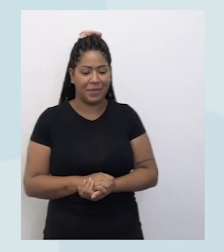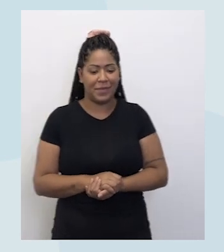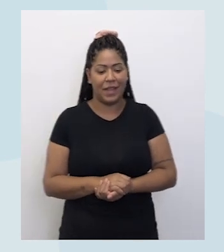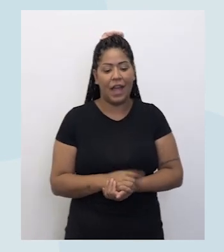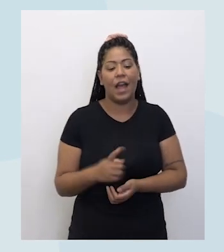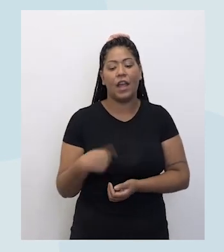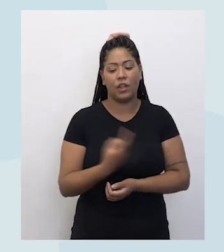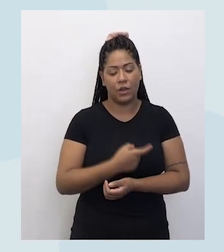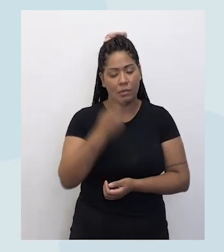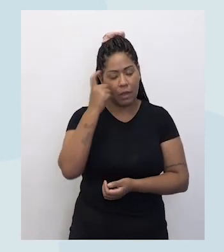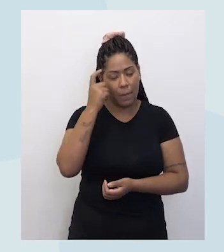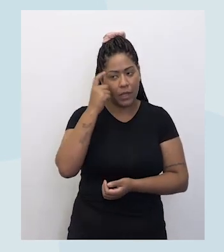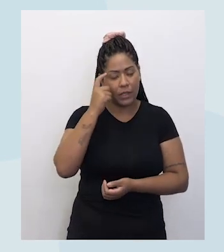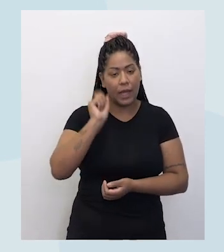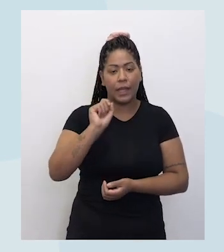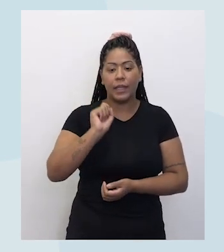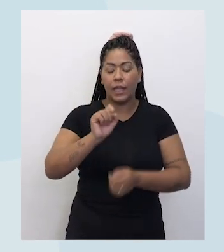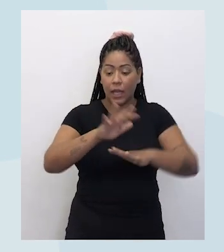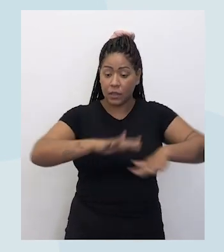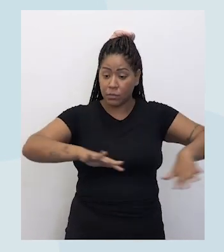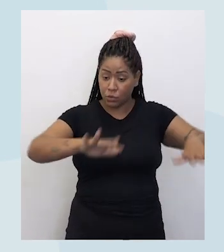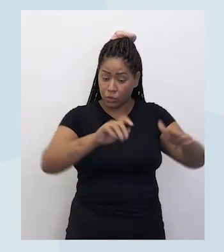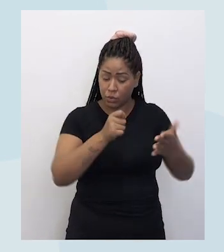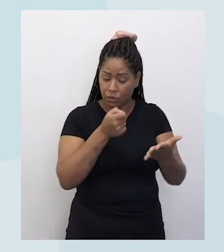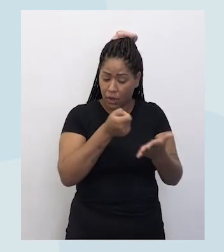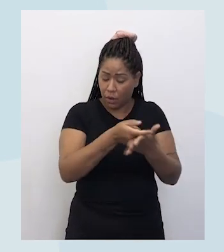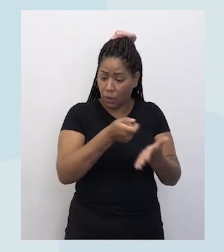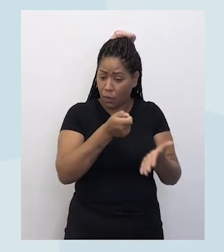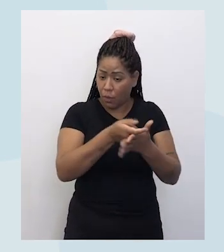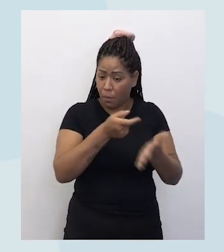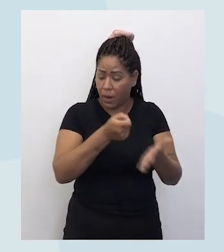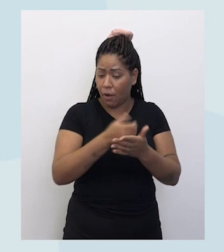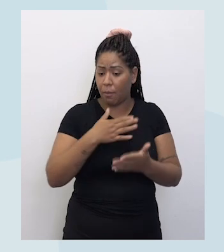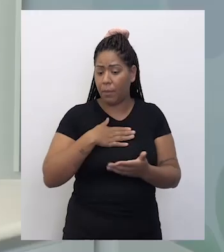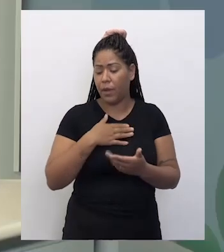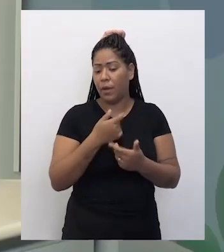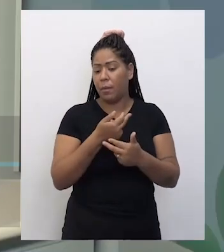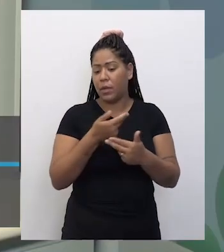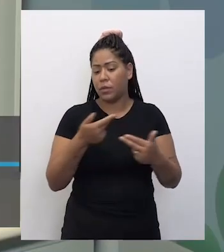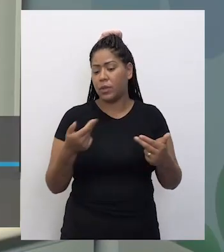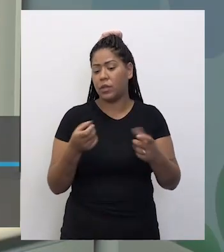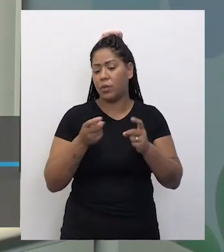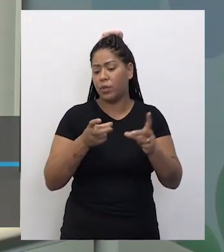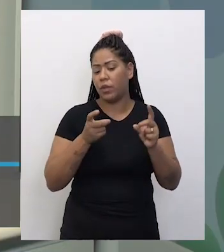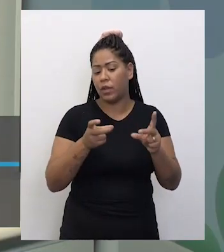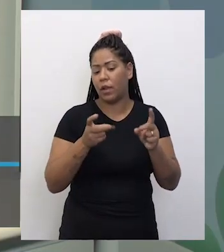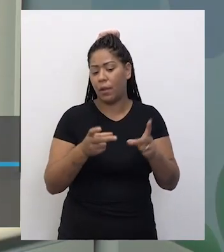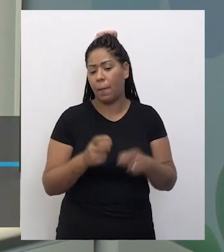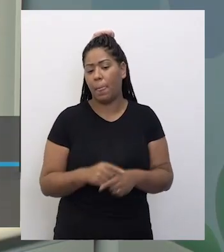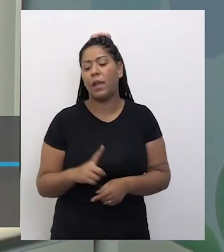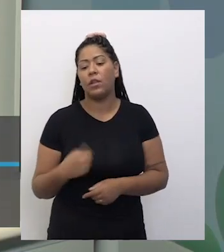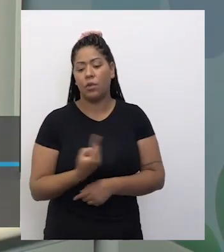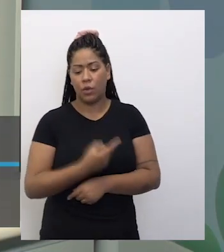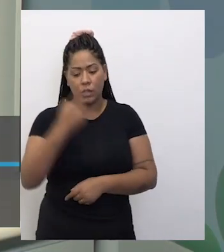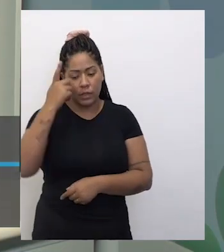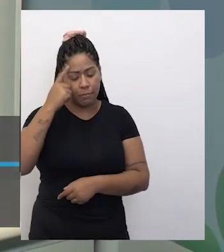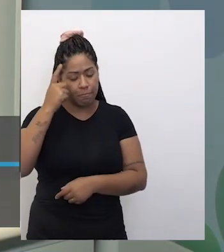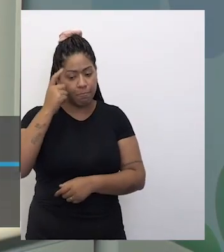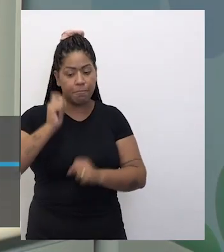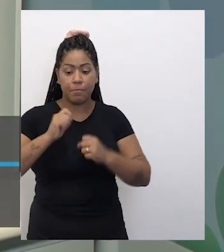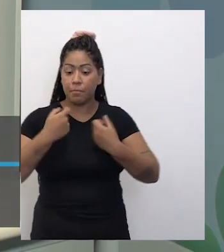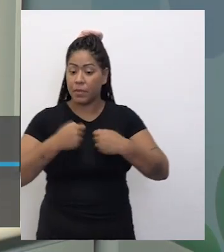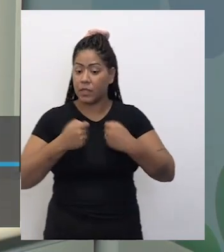está falando? Como que você vai falar? Então, lembrando dessas funções da linguagem, que elas são importantes, principalmente